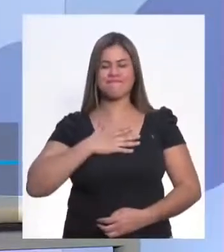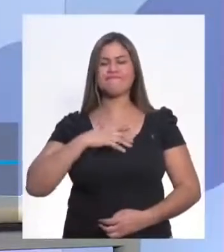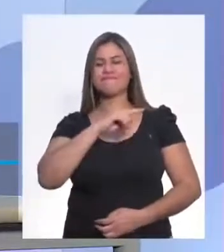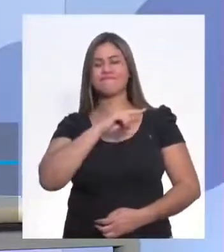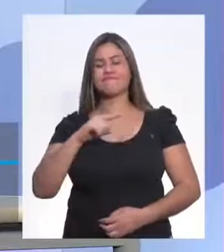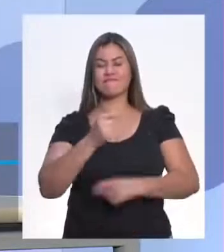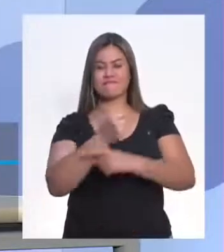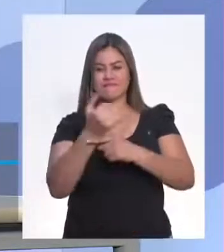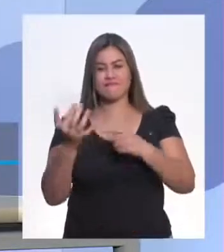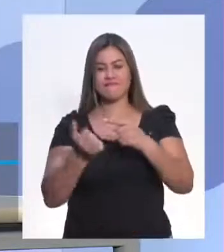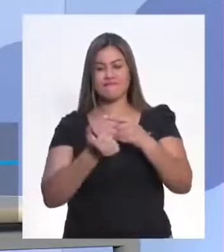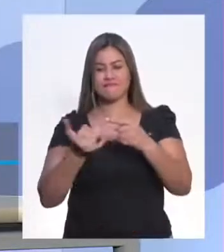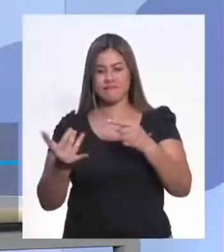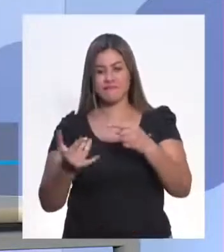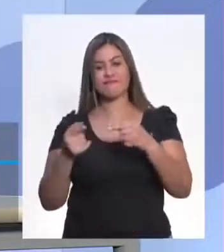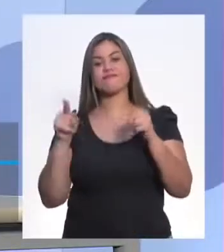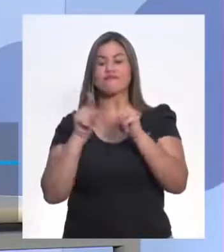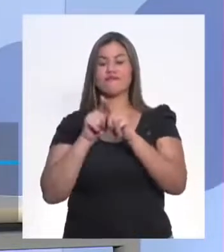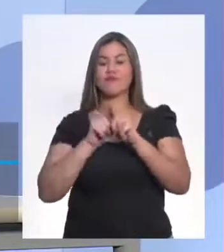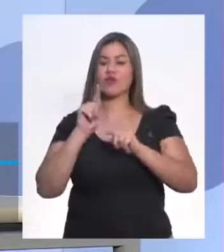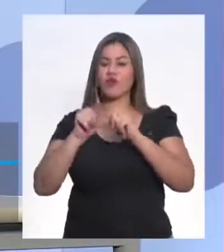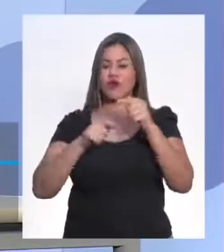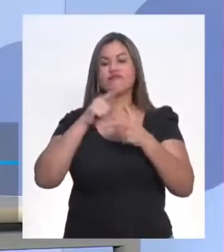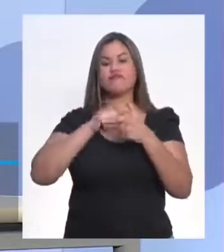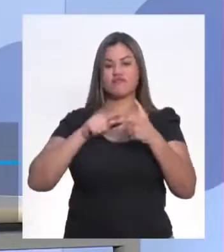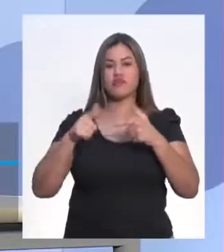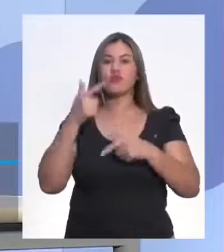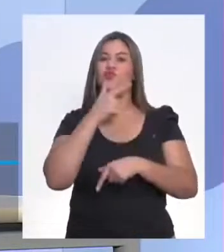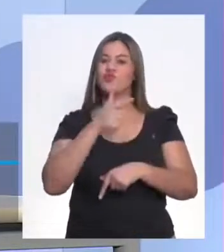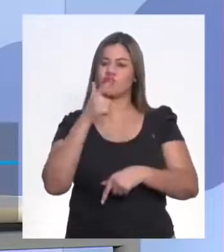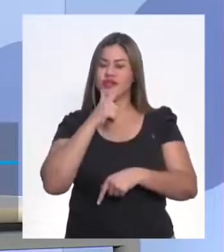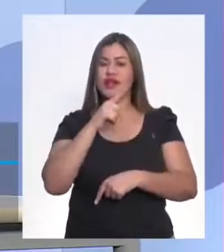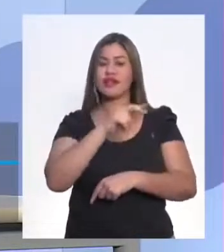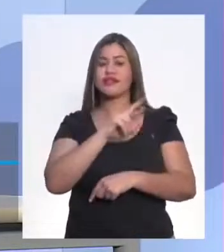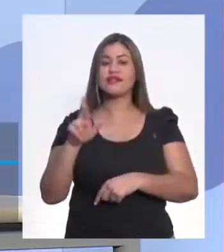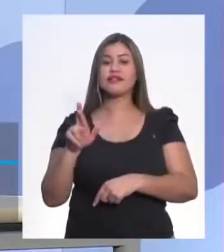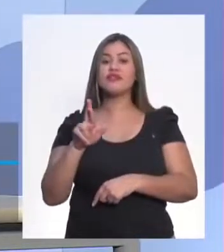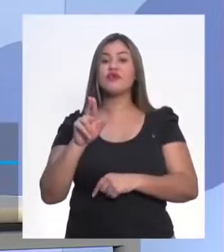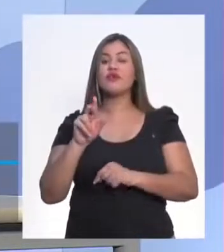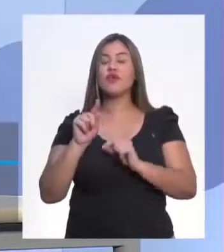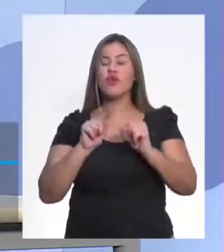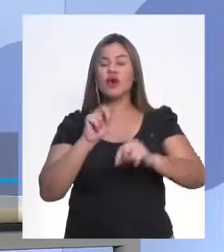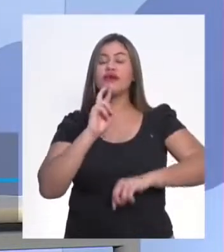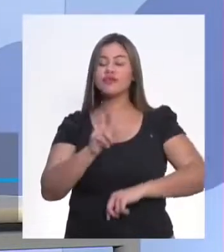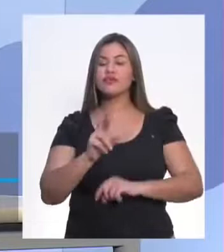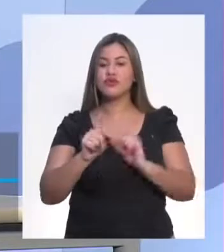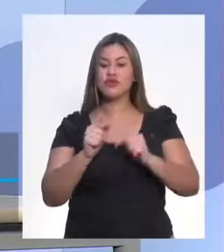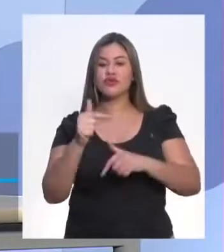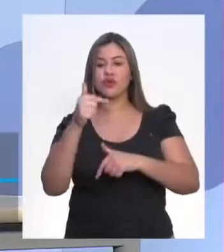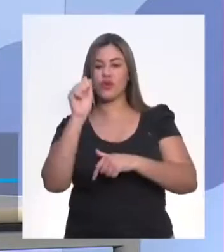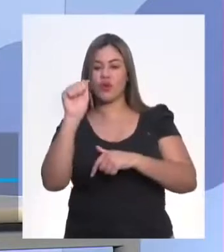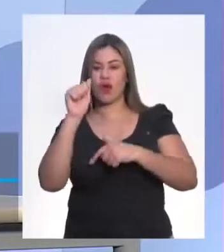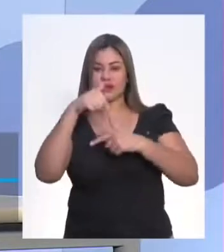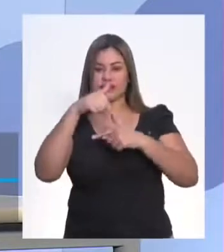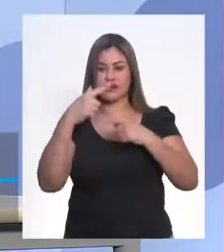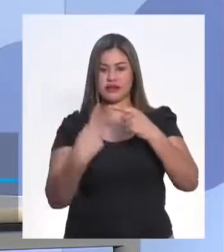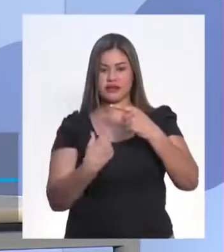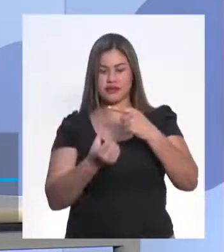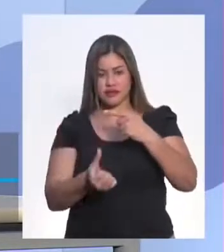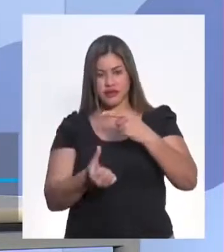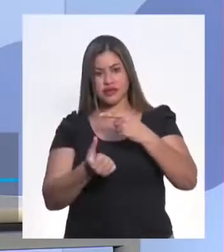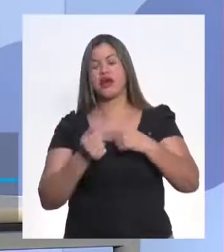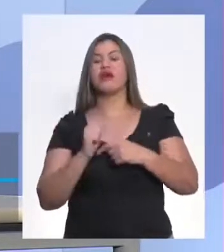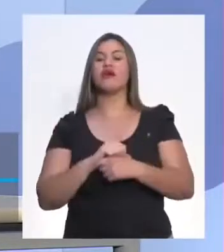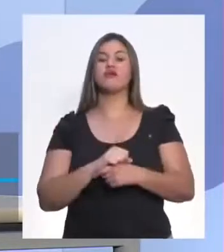as frações e muitos já fizeram a divisão, né? Então, eles falaram que o A deu 7 sobre 16, ou 7/16